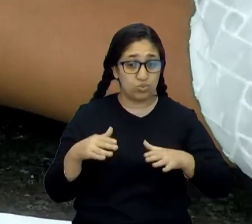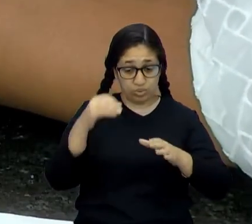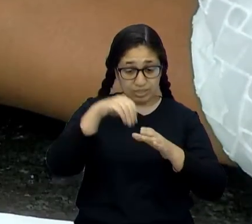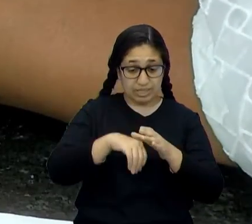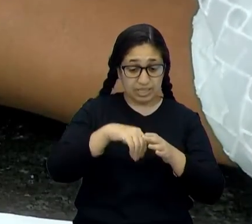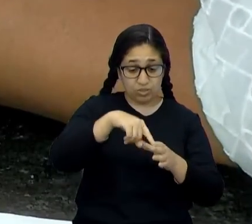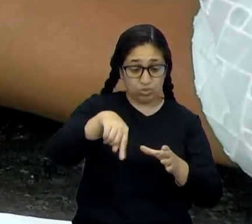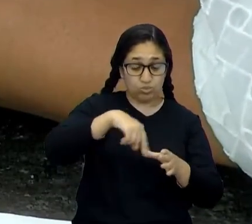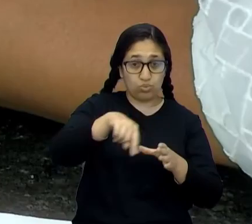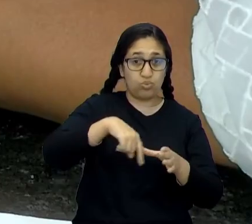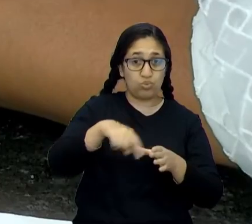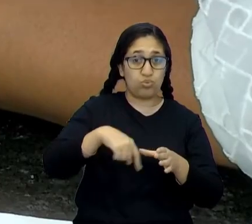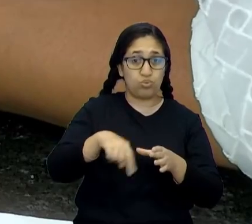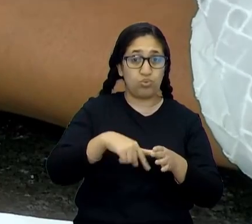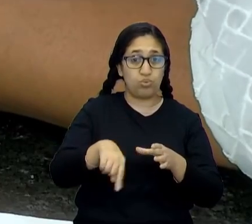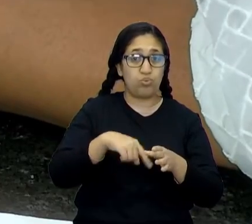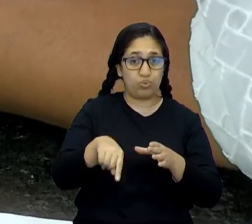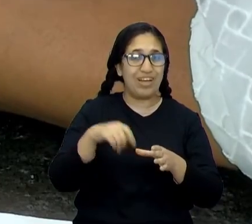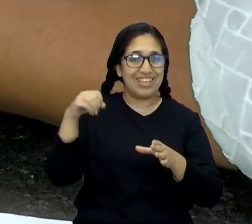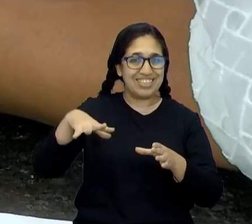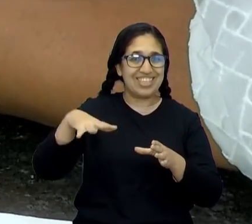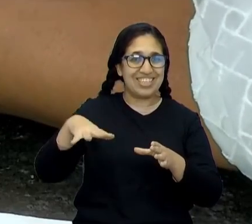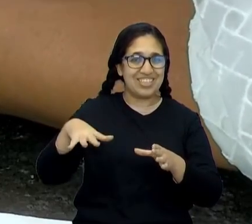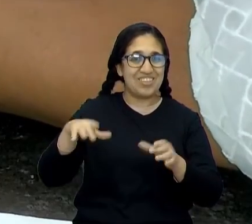da bobina gera... Aí, acendeu.